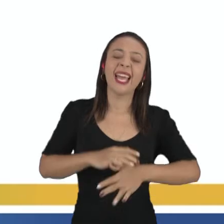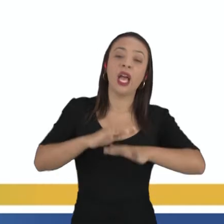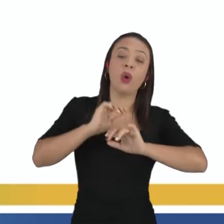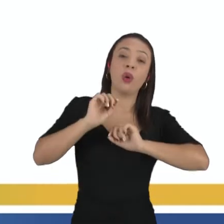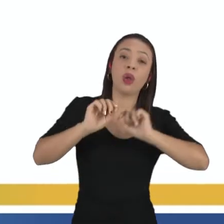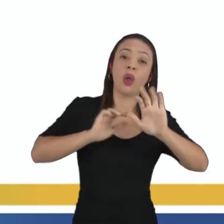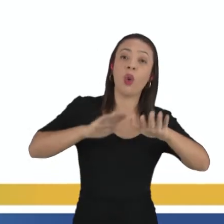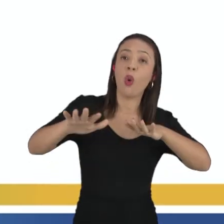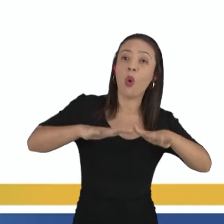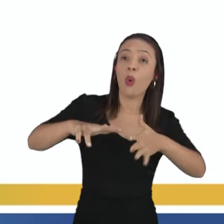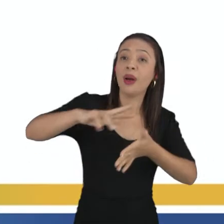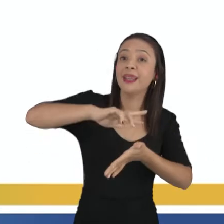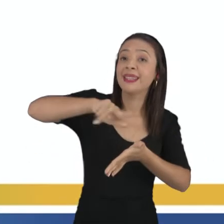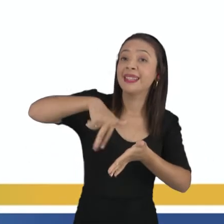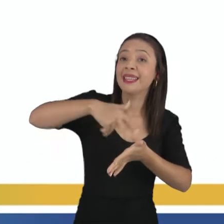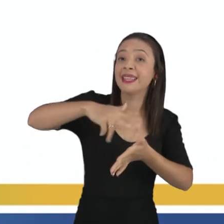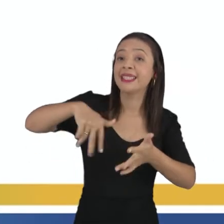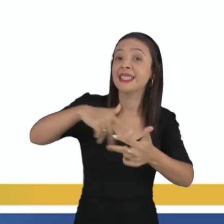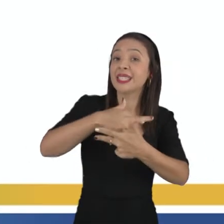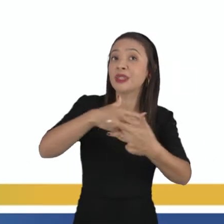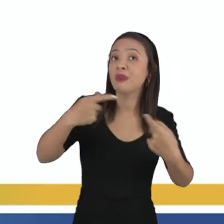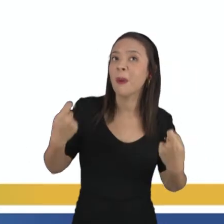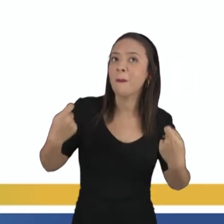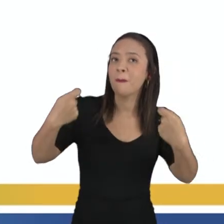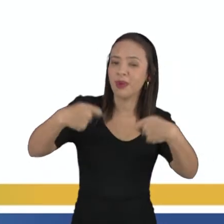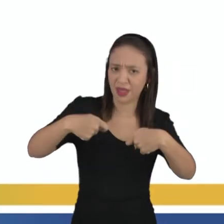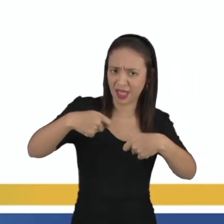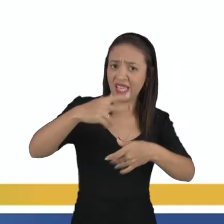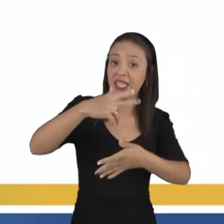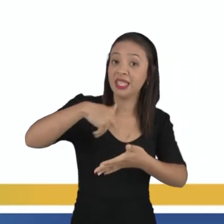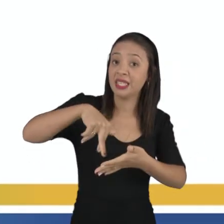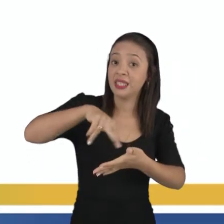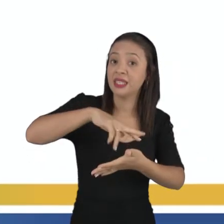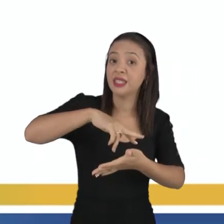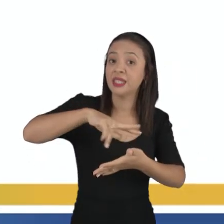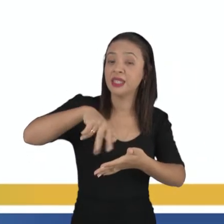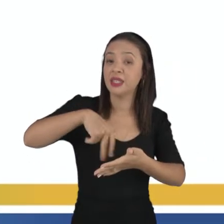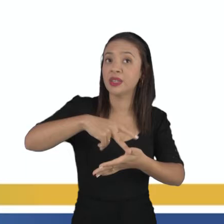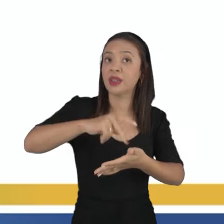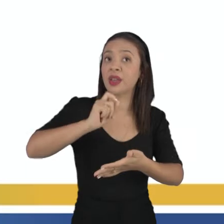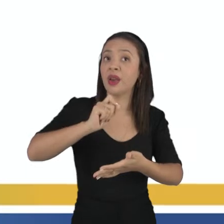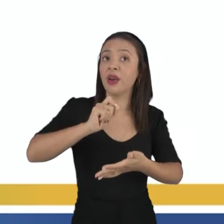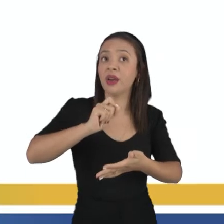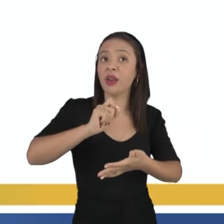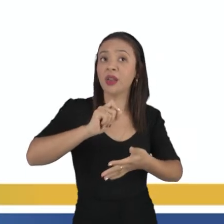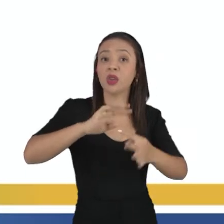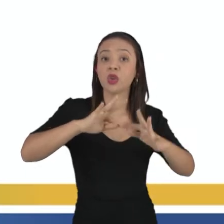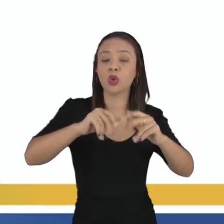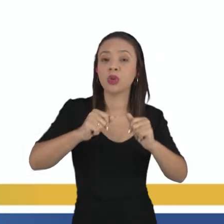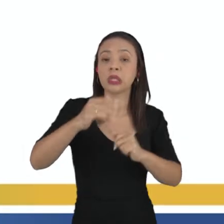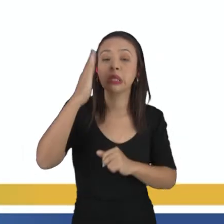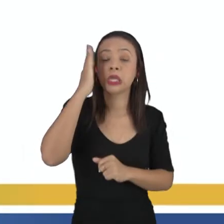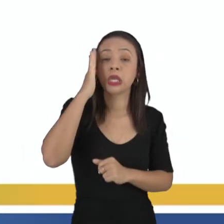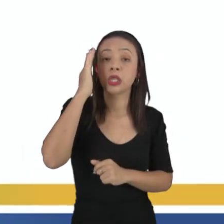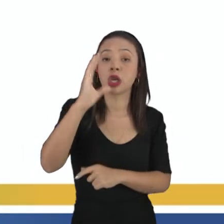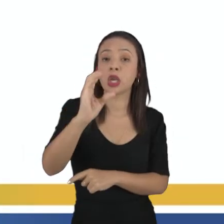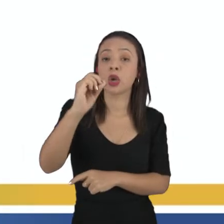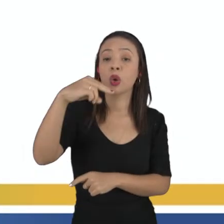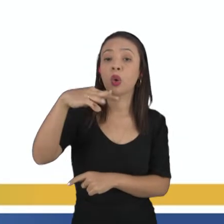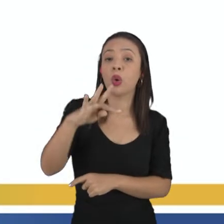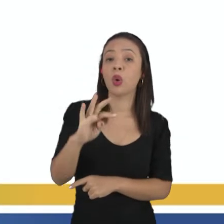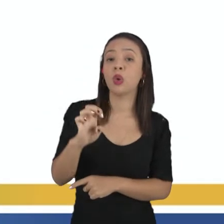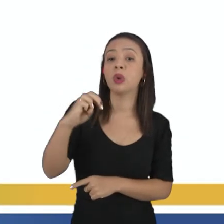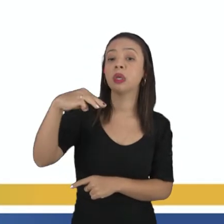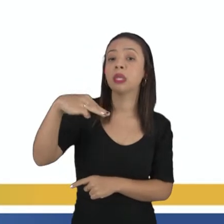uma dança das possibilidades. Dança essa que é convencionada como dança contemporânea,